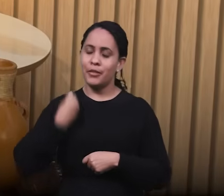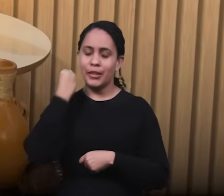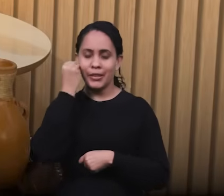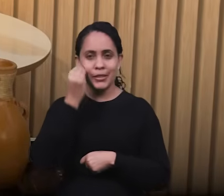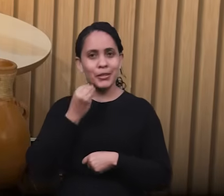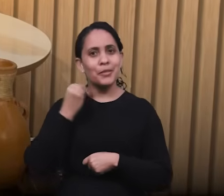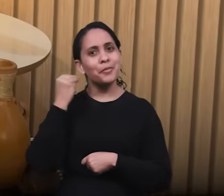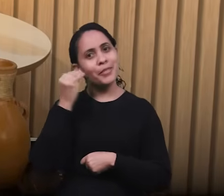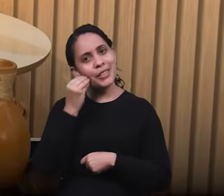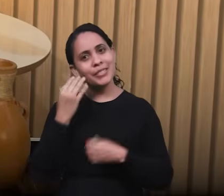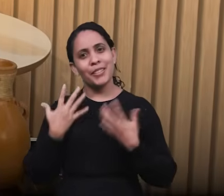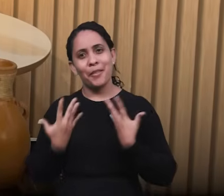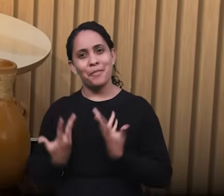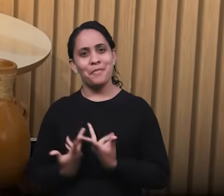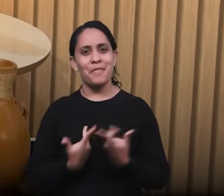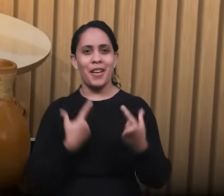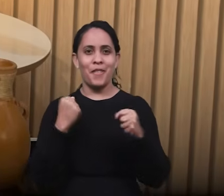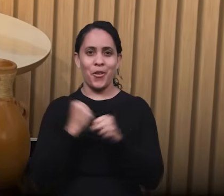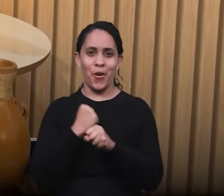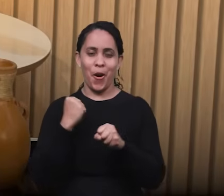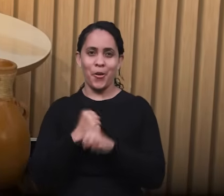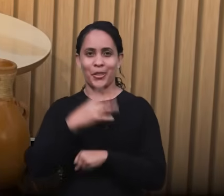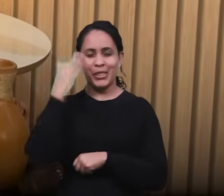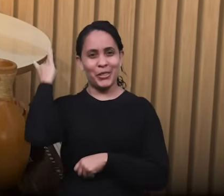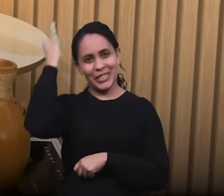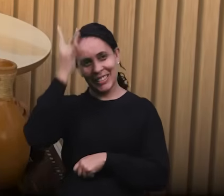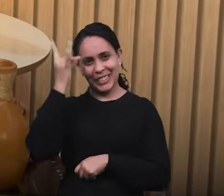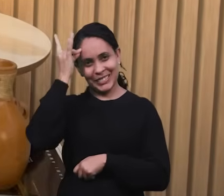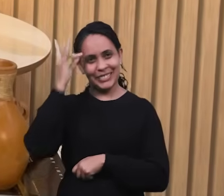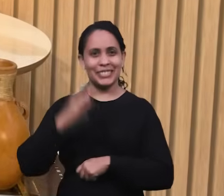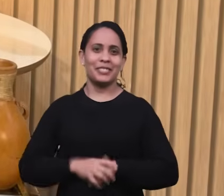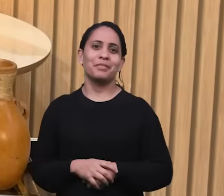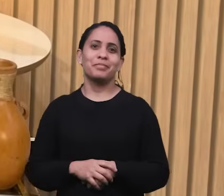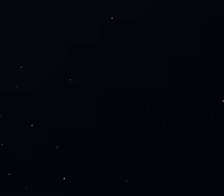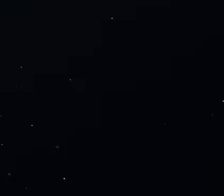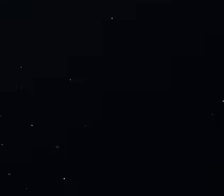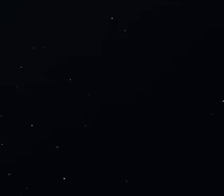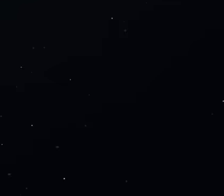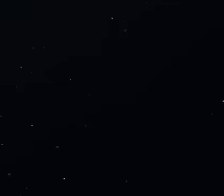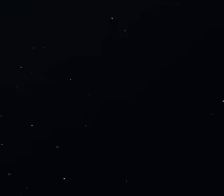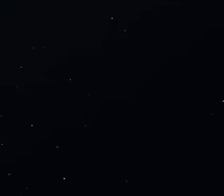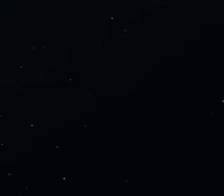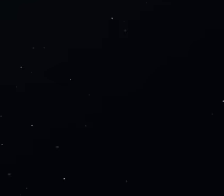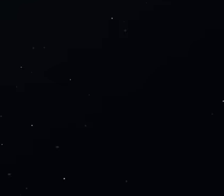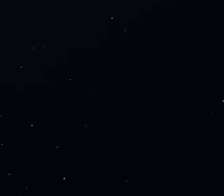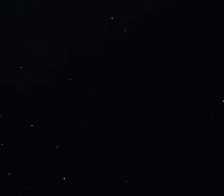obra do Espírito Santo. Que o Senhor nos abençoe.